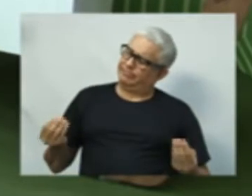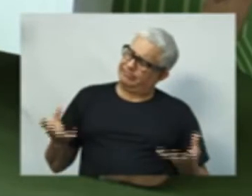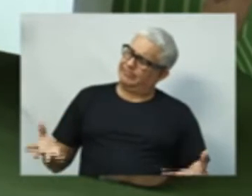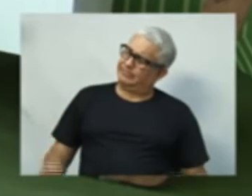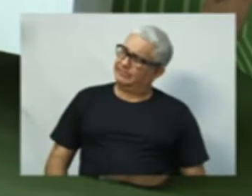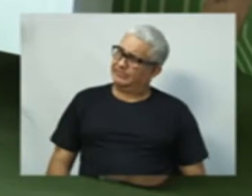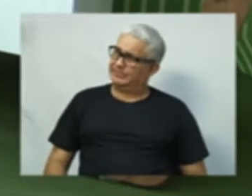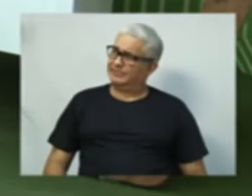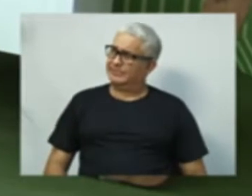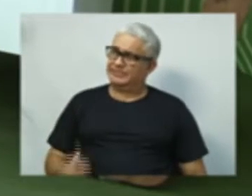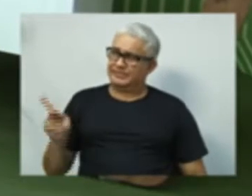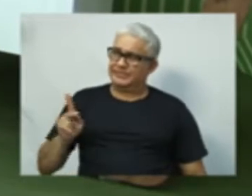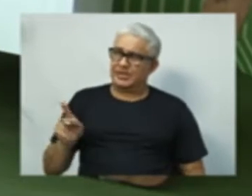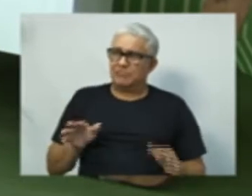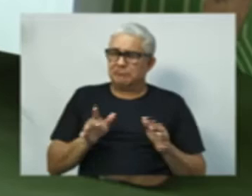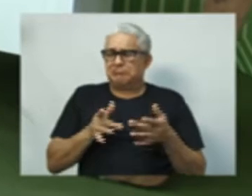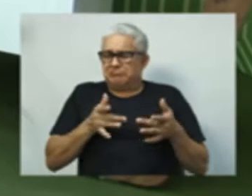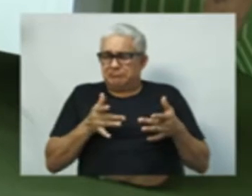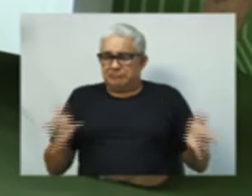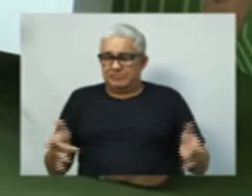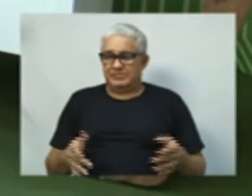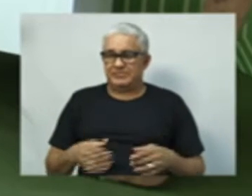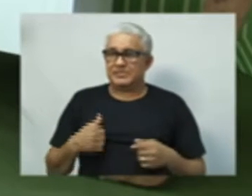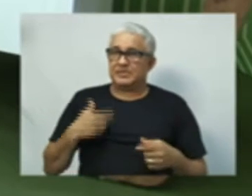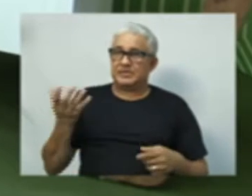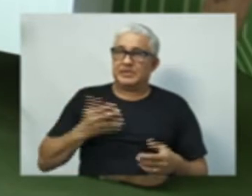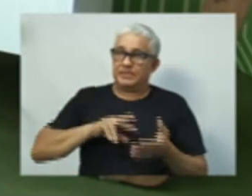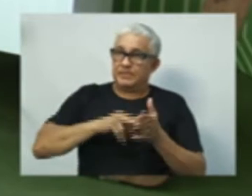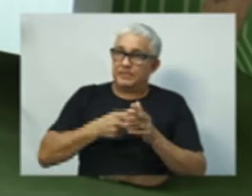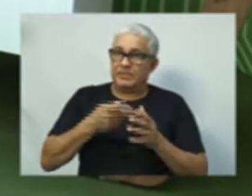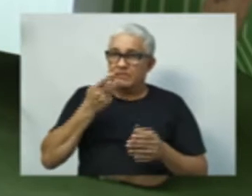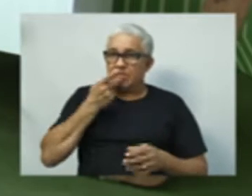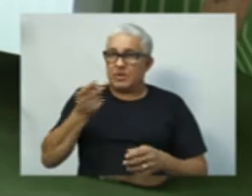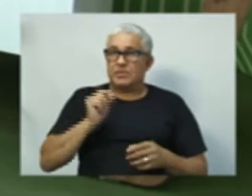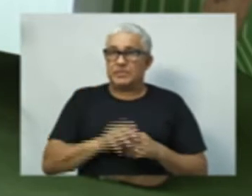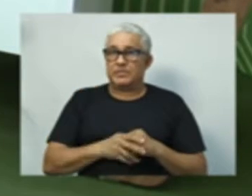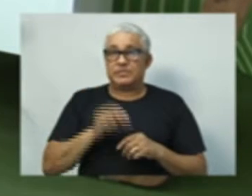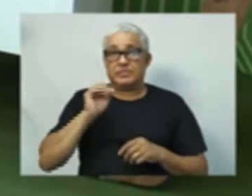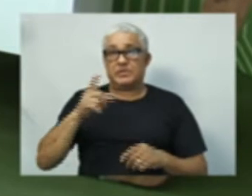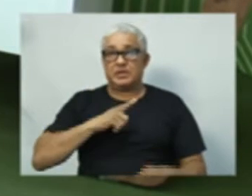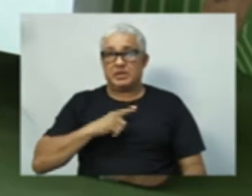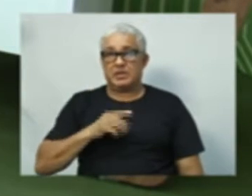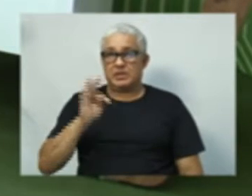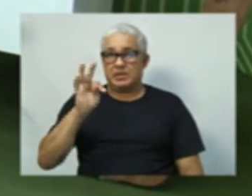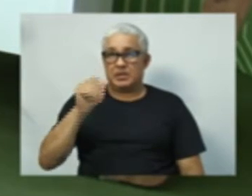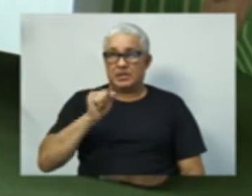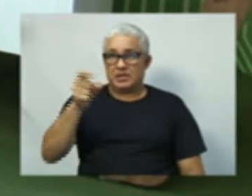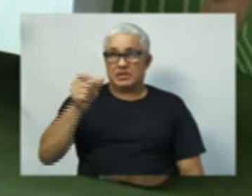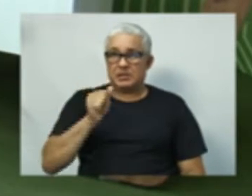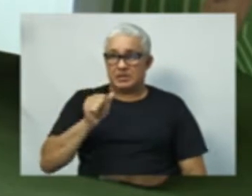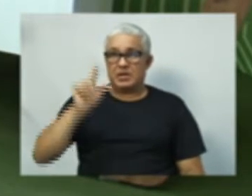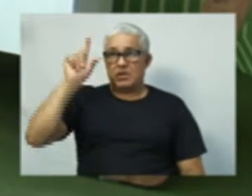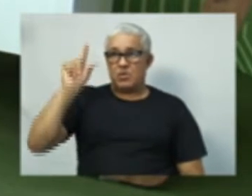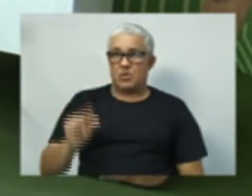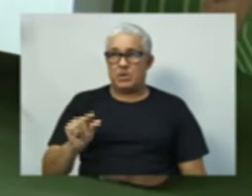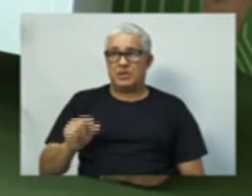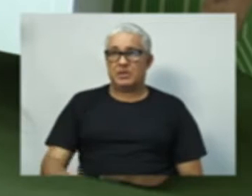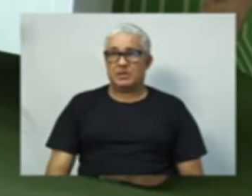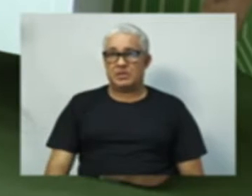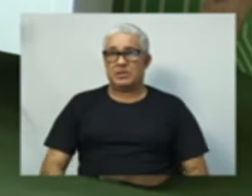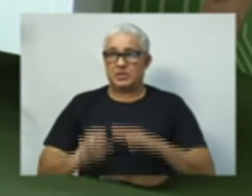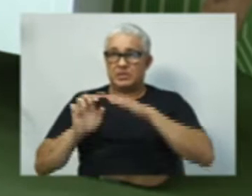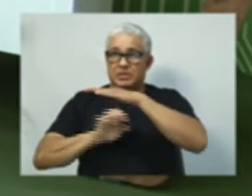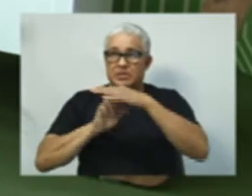A professora está sendo humilde. Mas, professora Fernanda, o que eu estou querendo dizer é o seguinte. Se tivéssemos uma taxação menor, o